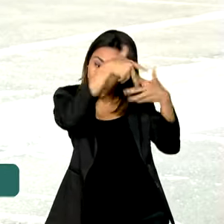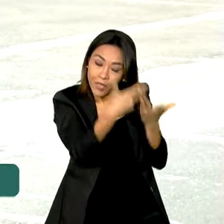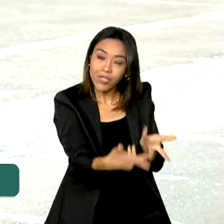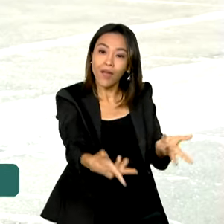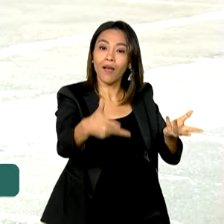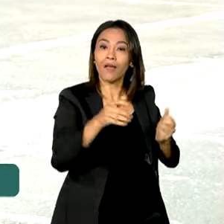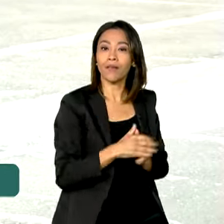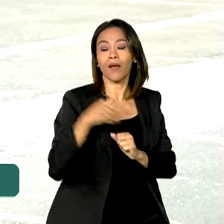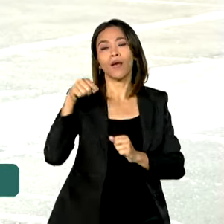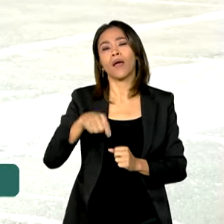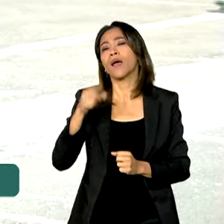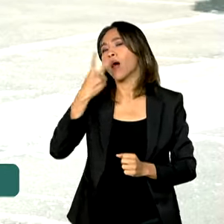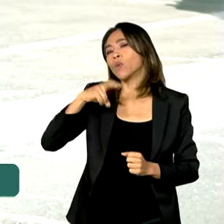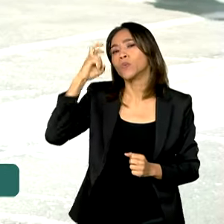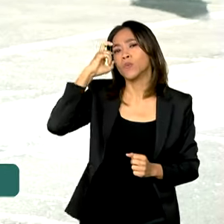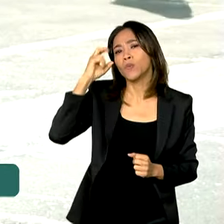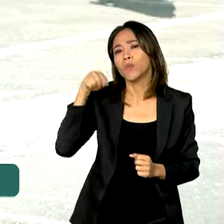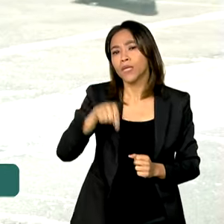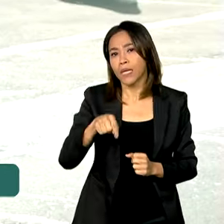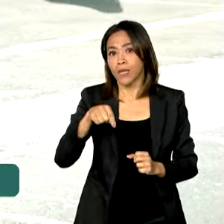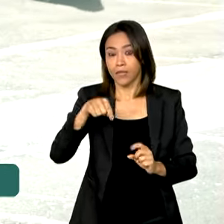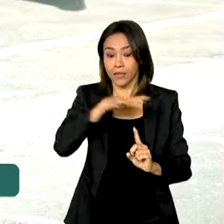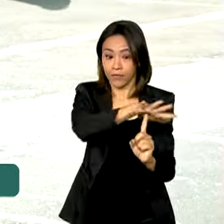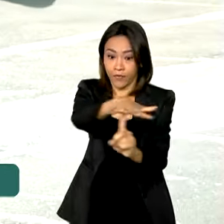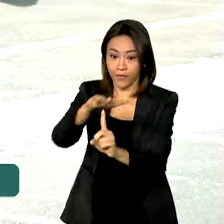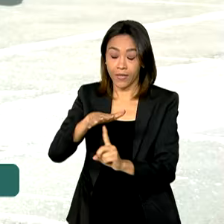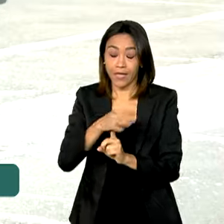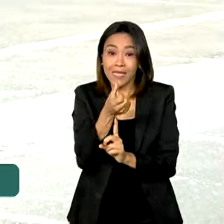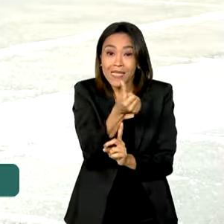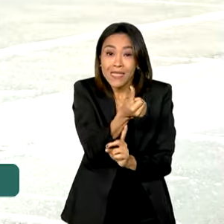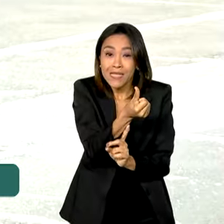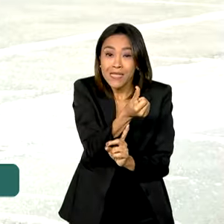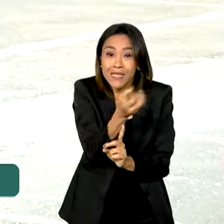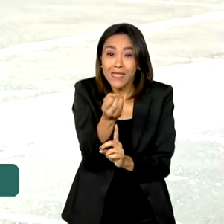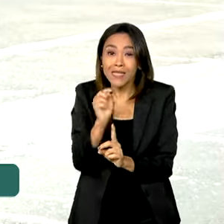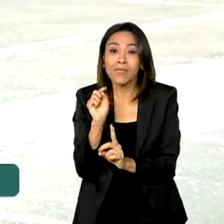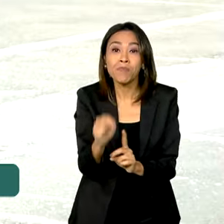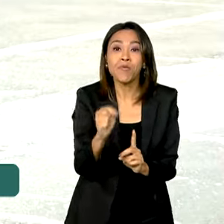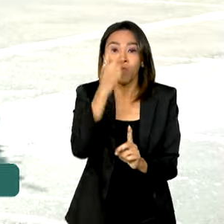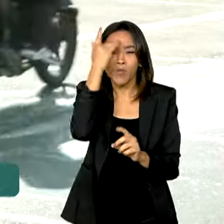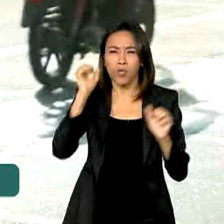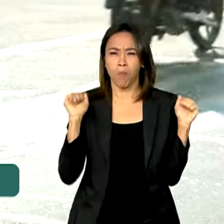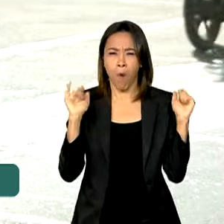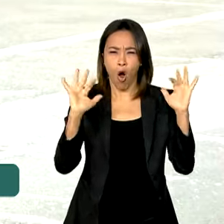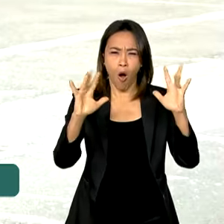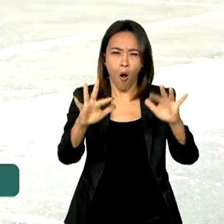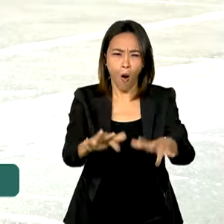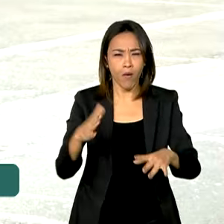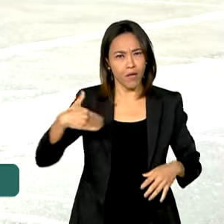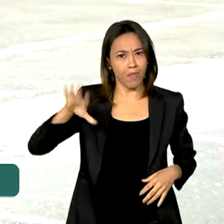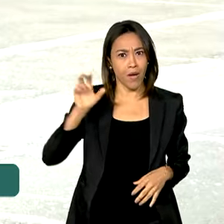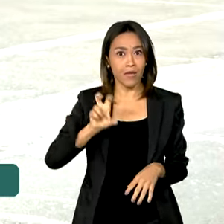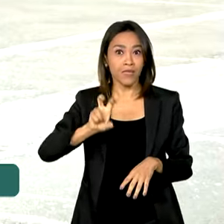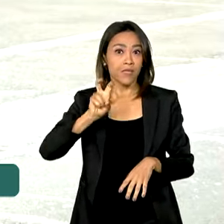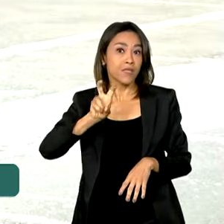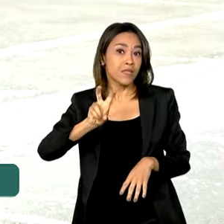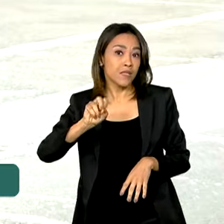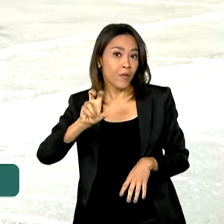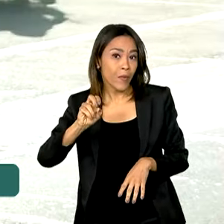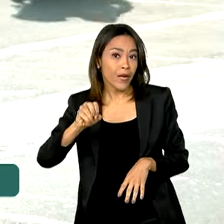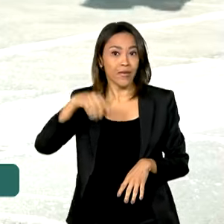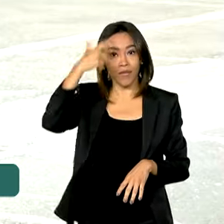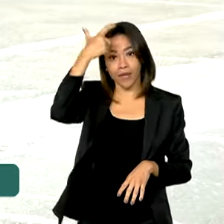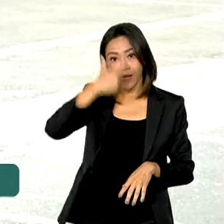cultural da Colômbia, o evento deve reunir 600 mil pessoas e vai contar com a presença de mais de 50 escritores